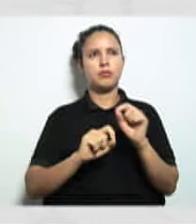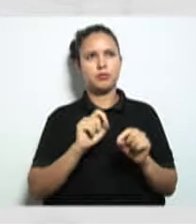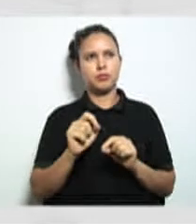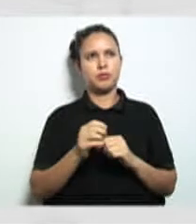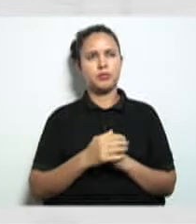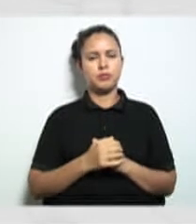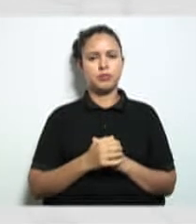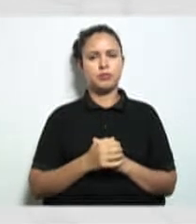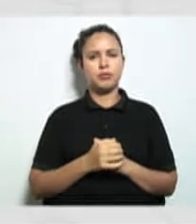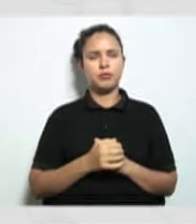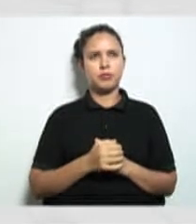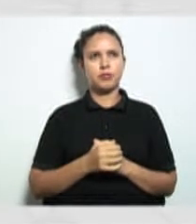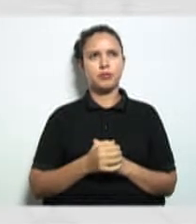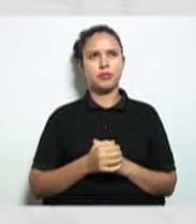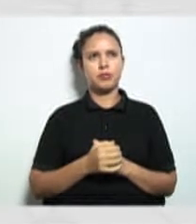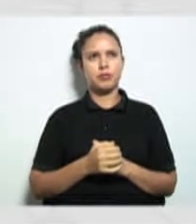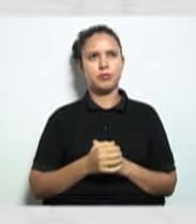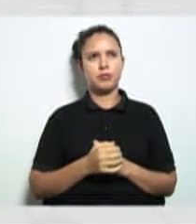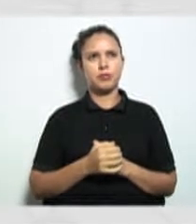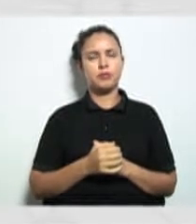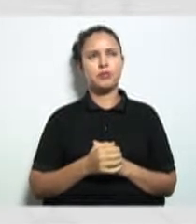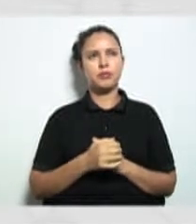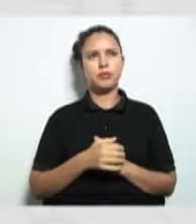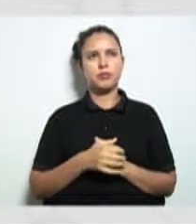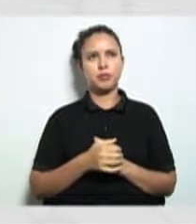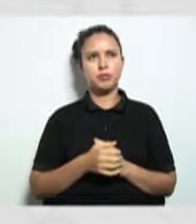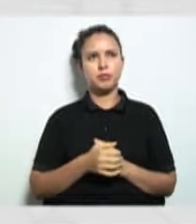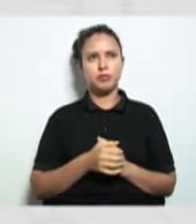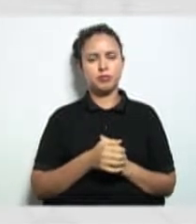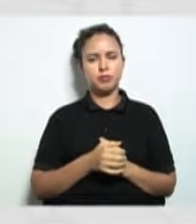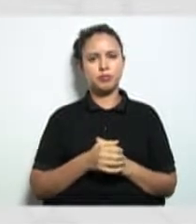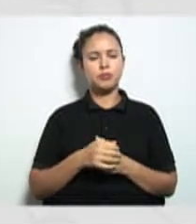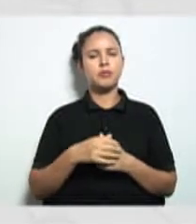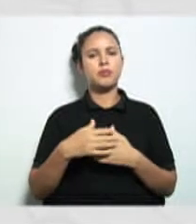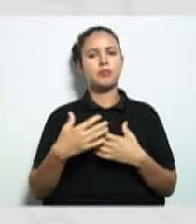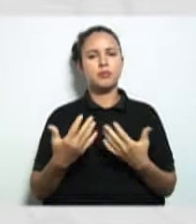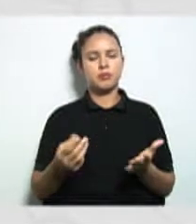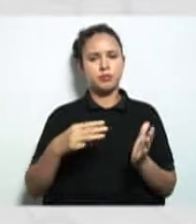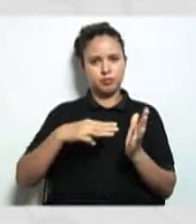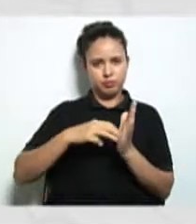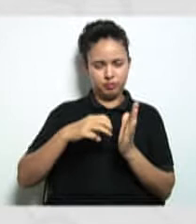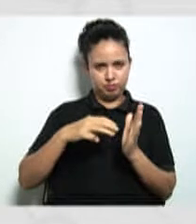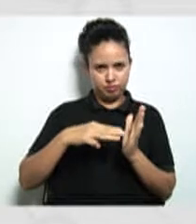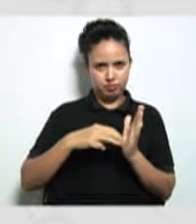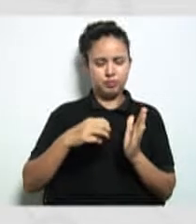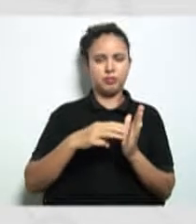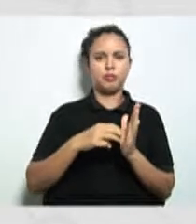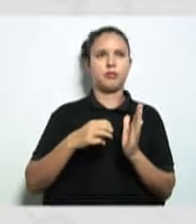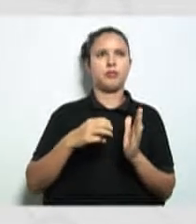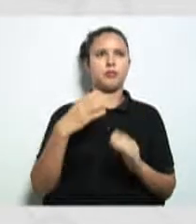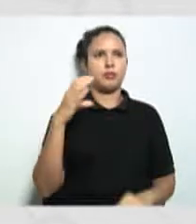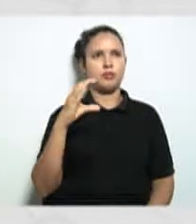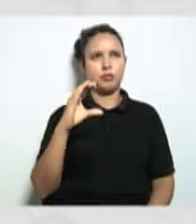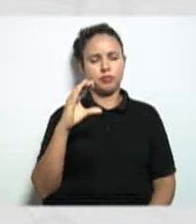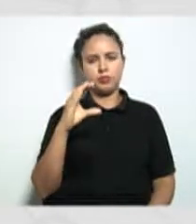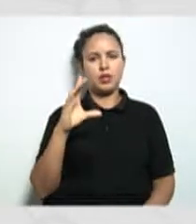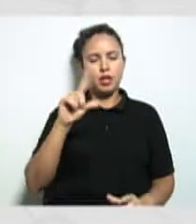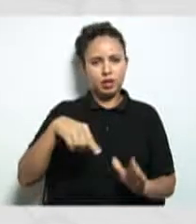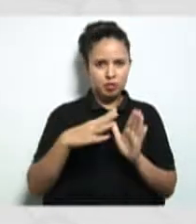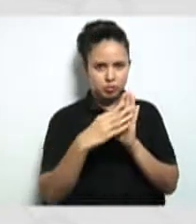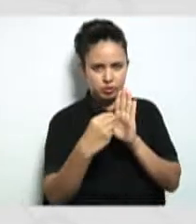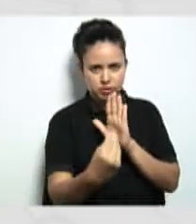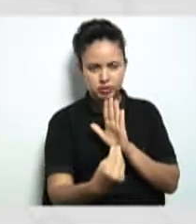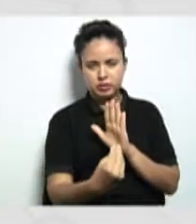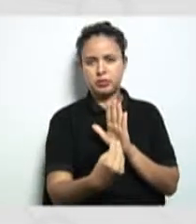Vai, professora, deixa eu dar... Vamos lá. O método científico não é um modelo, fórmula ou receita.